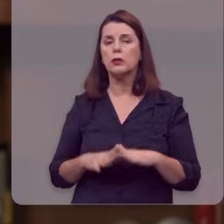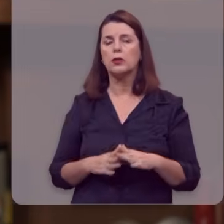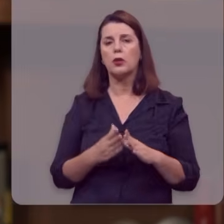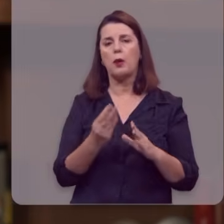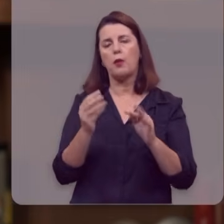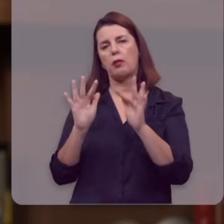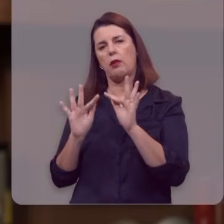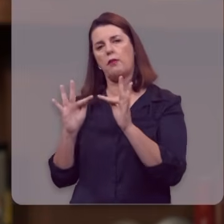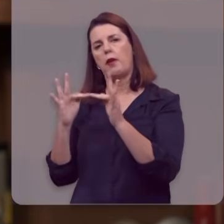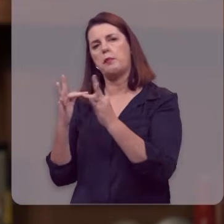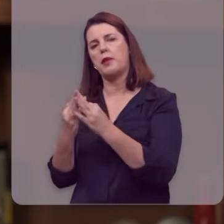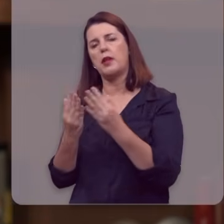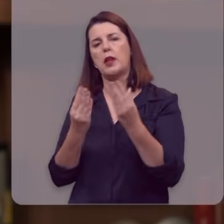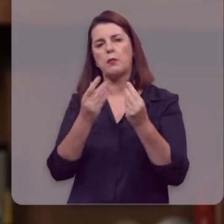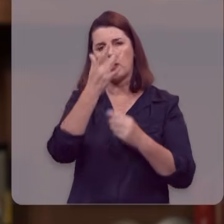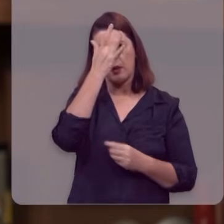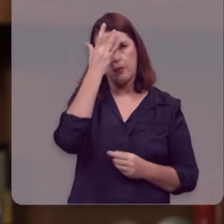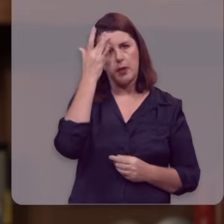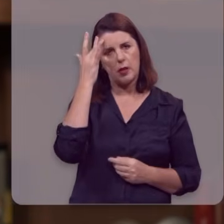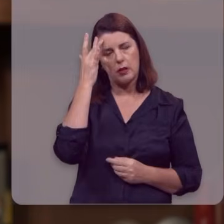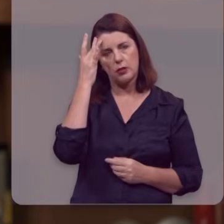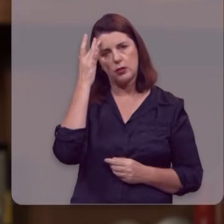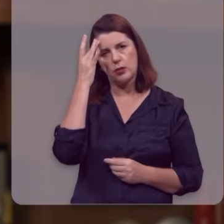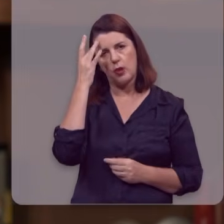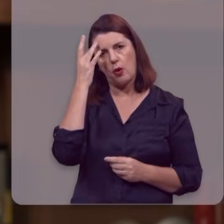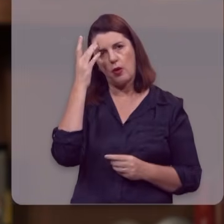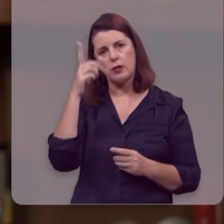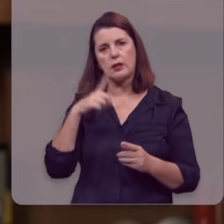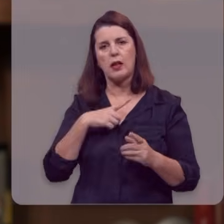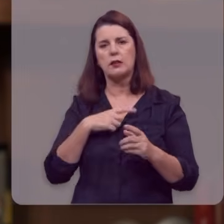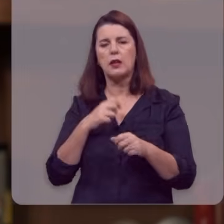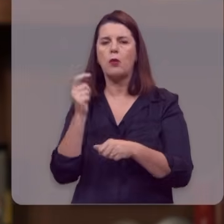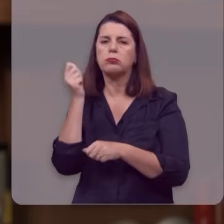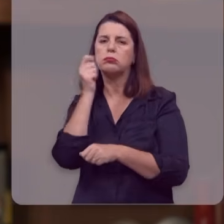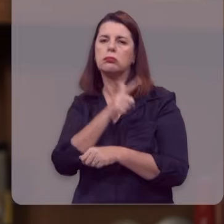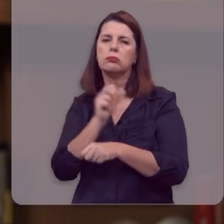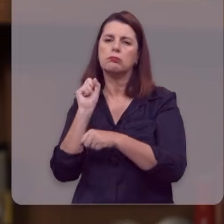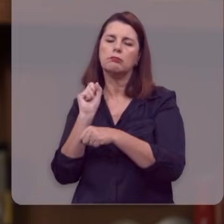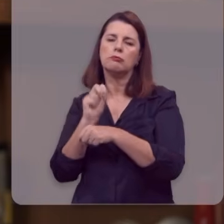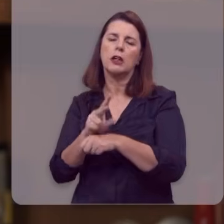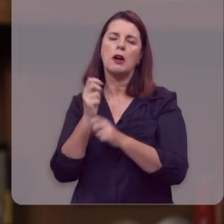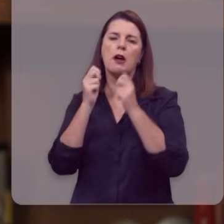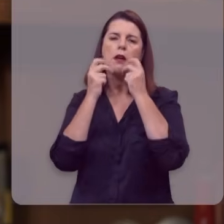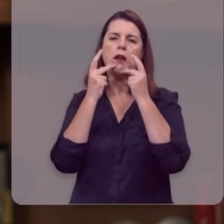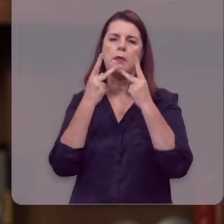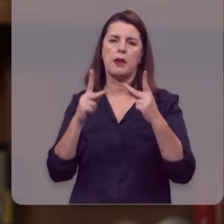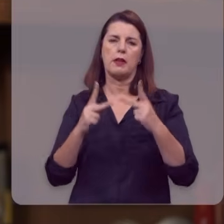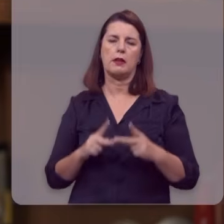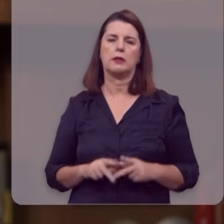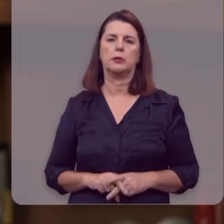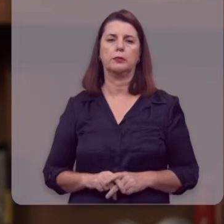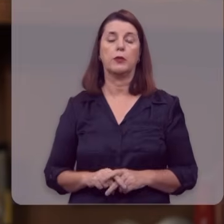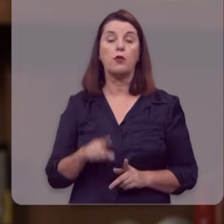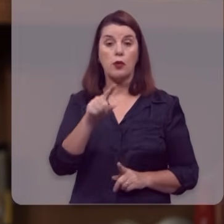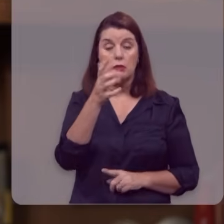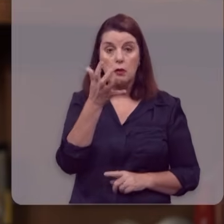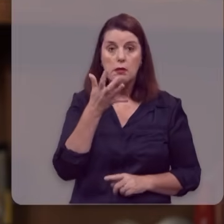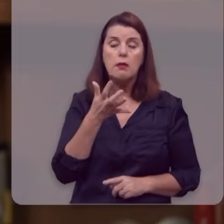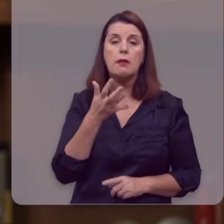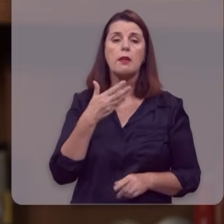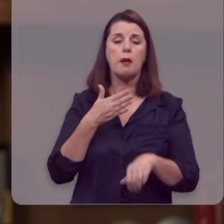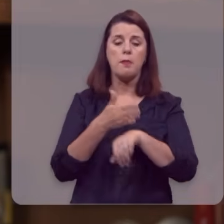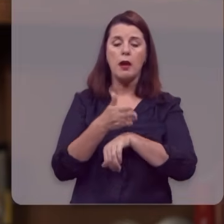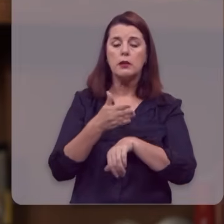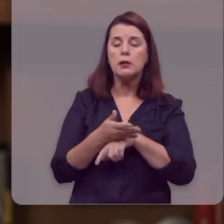tantas famílias, tantas pessoas que são impactadas pela mensagem do Evangelho. Se você quer